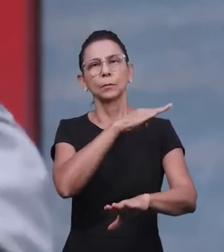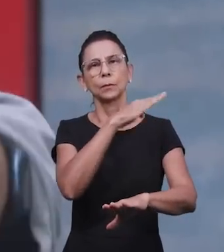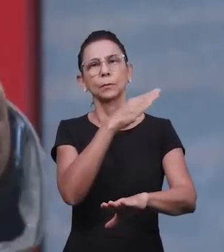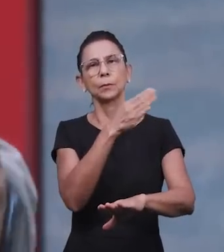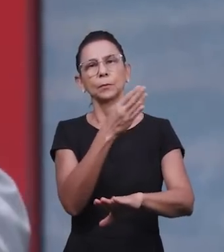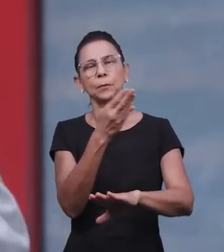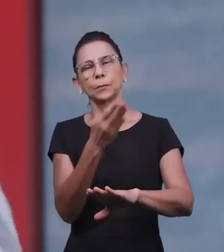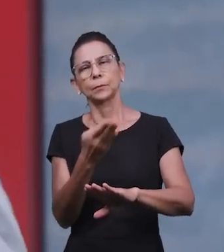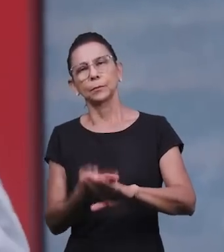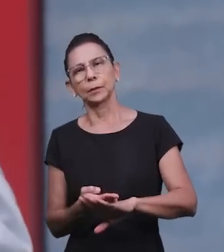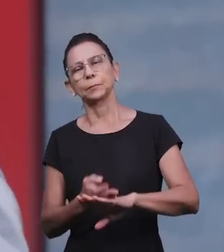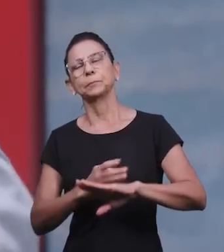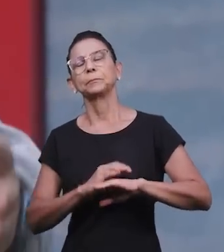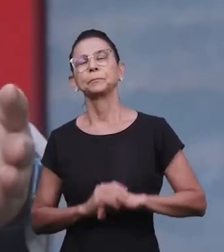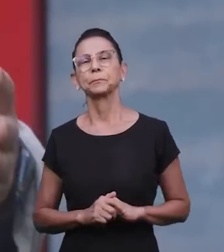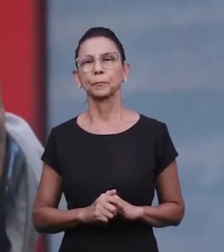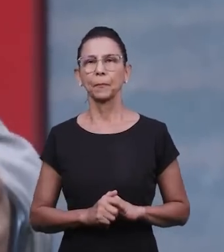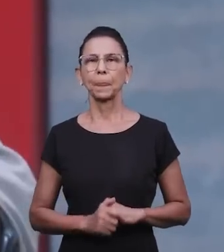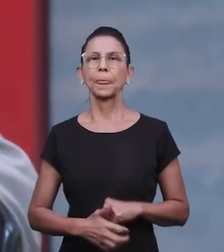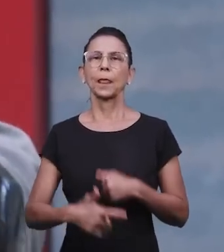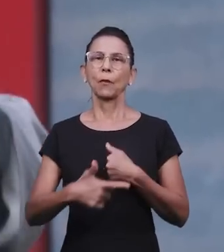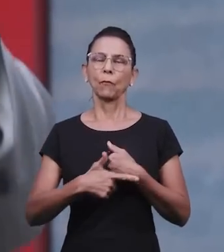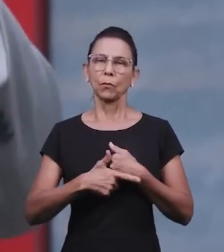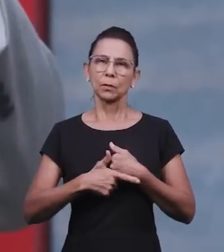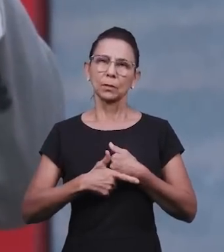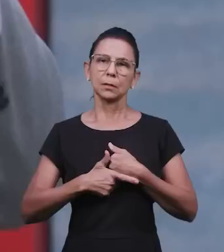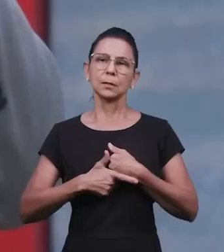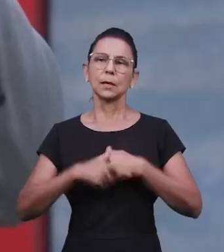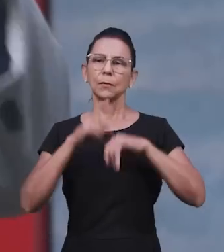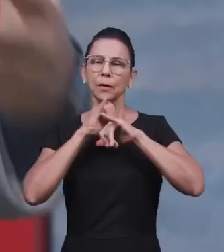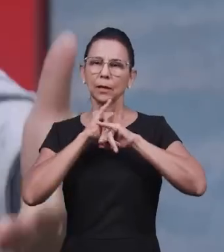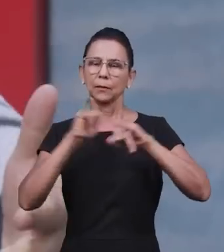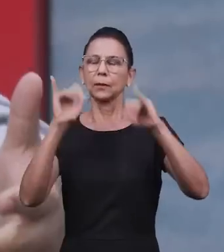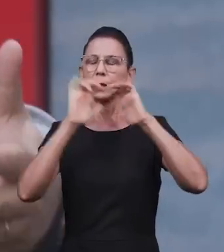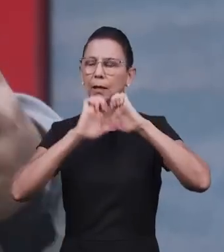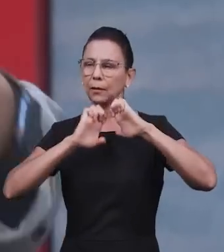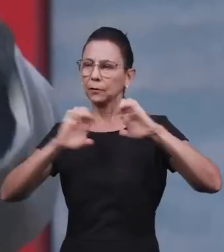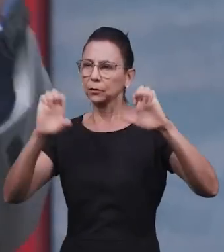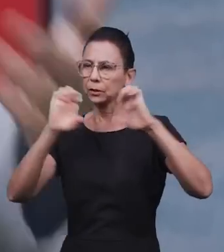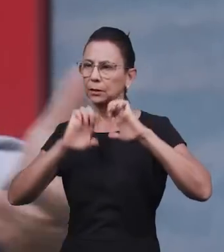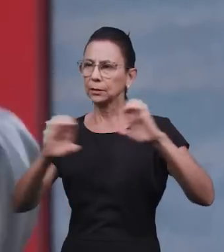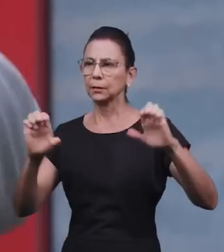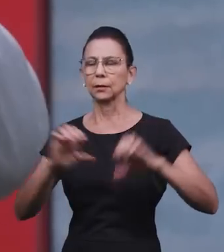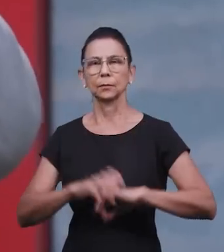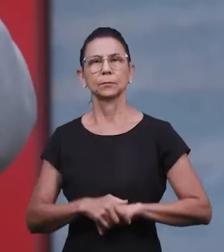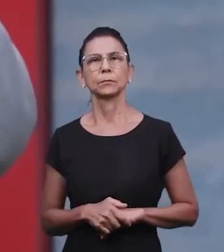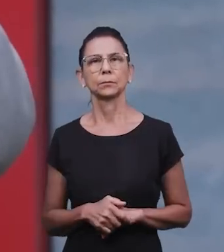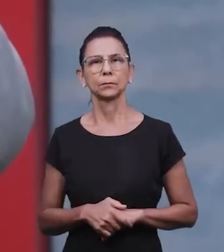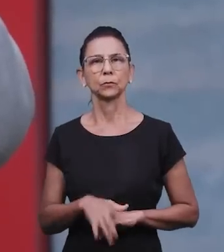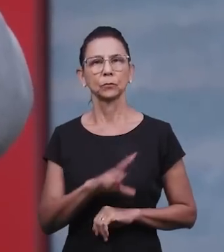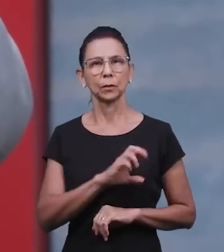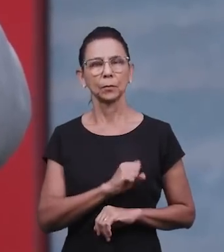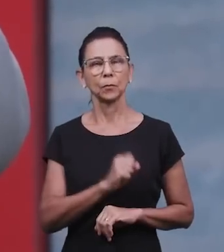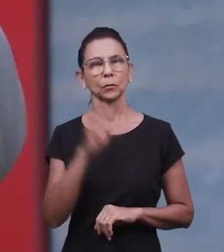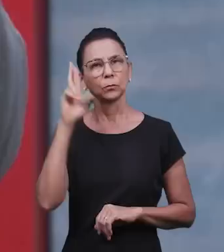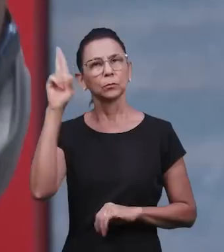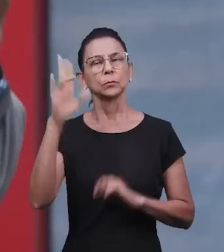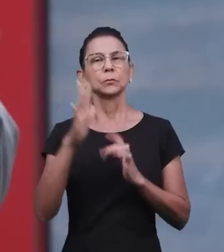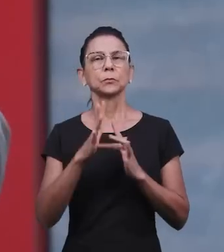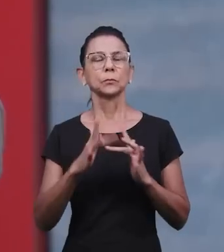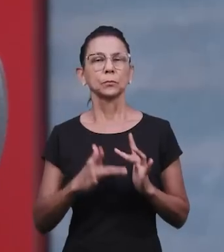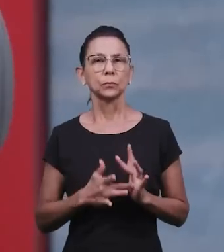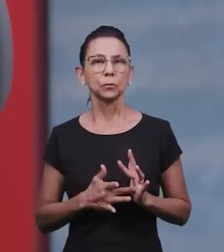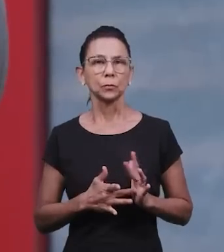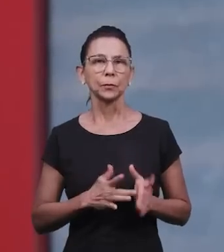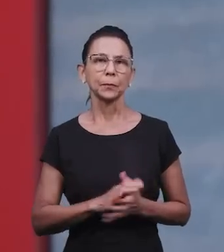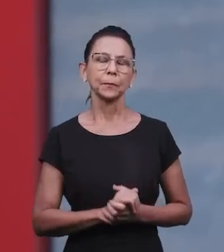e nosso papel é falar, é evangelizar, é falar do amor do Senhor. Então a sua